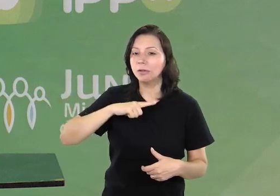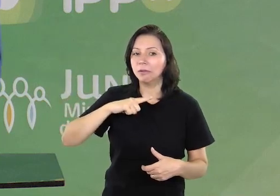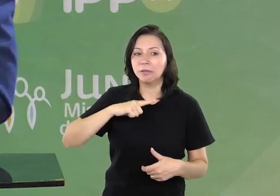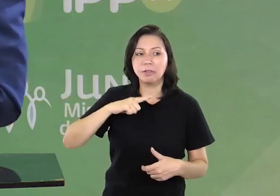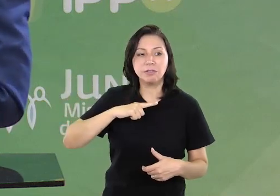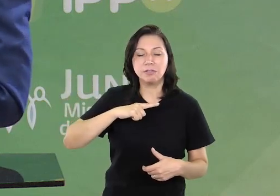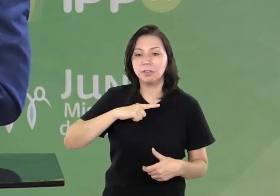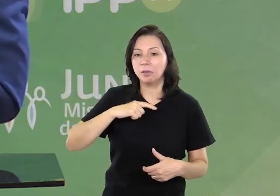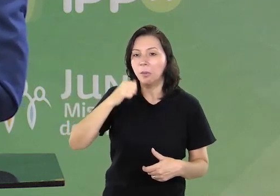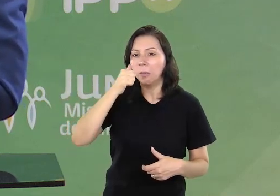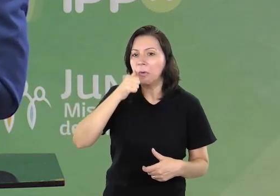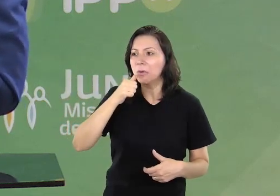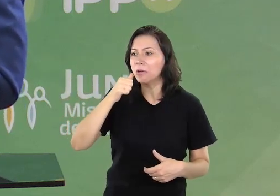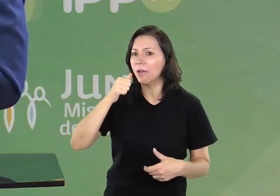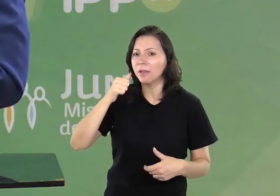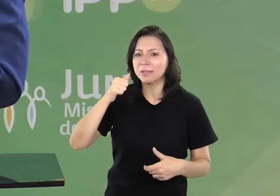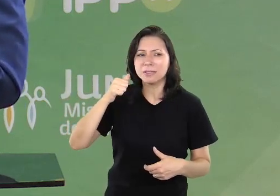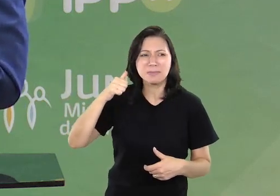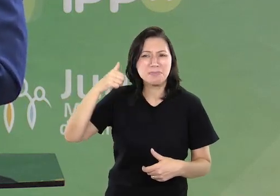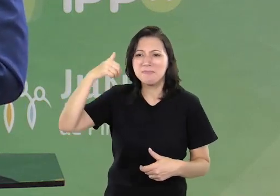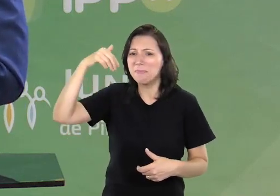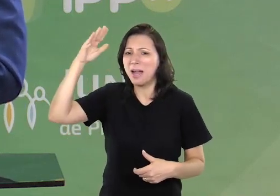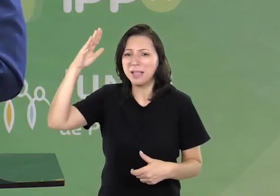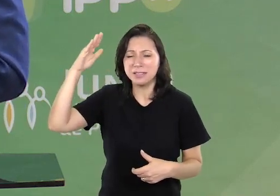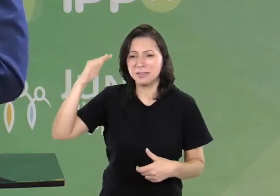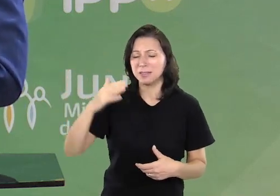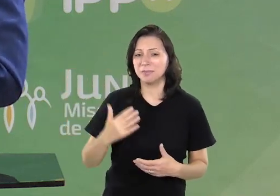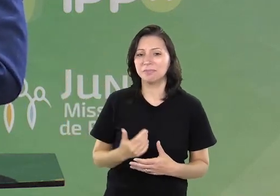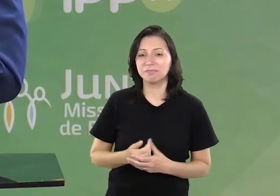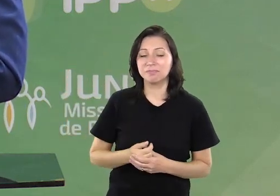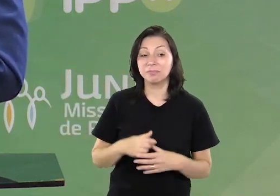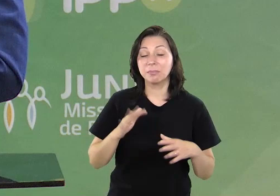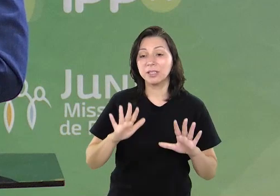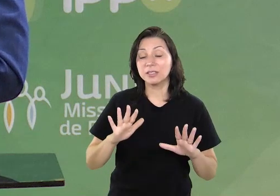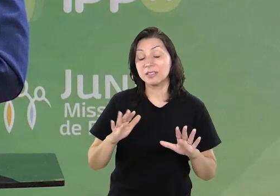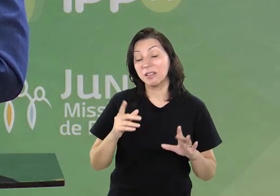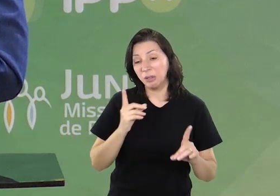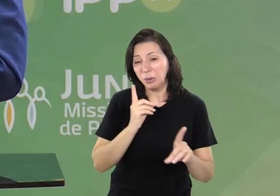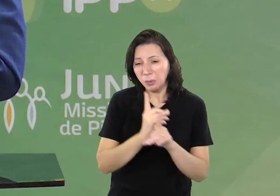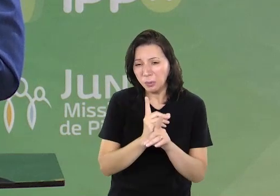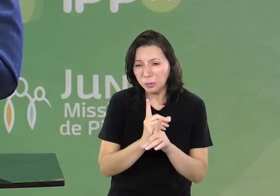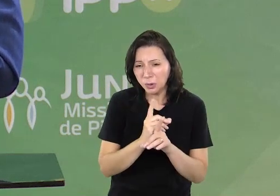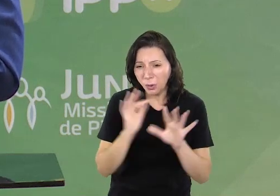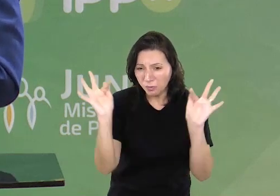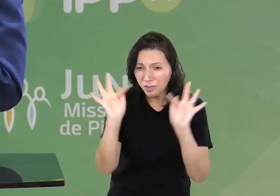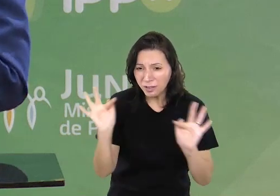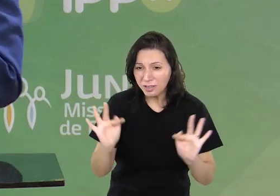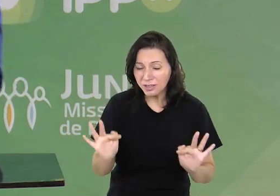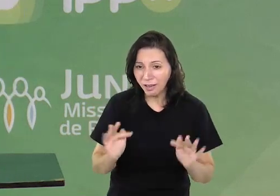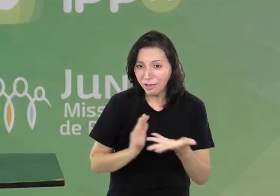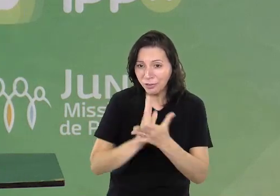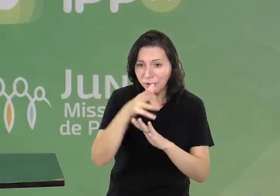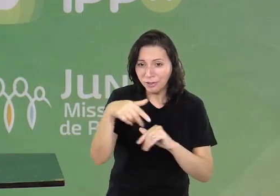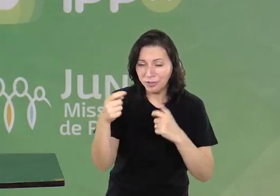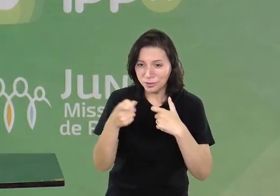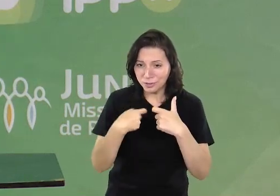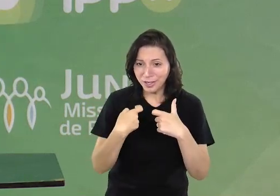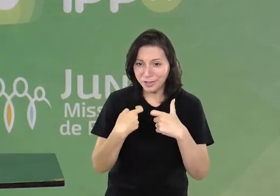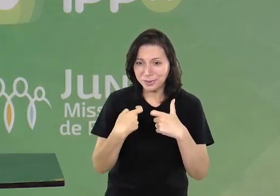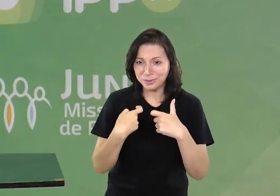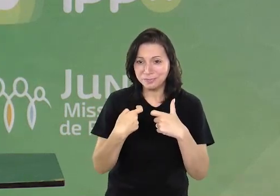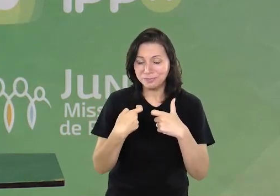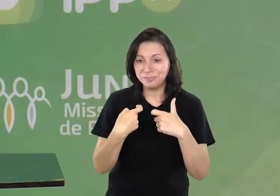a pergunta é ele encontrou felicidade no sexo ele podia deitar-se com uma mulher hoje